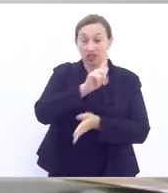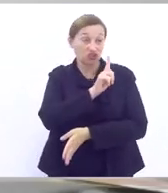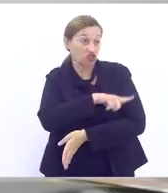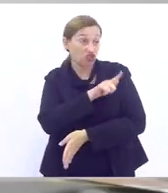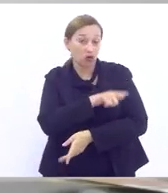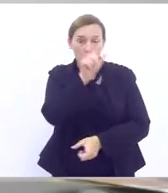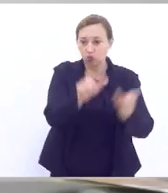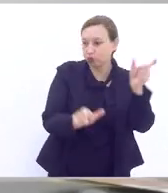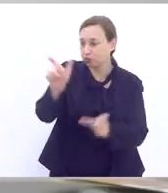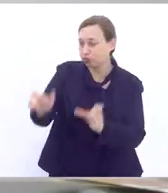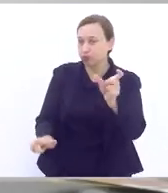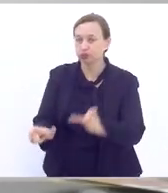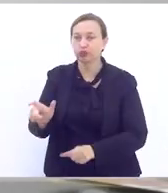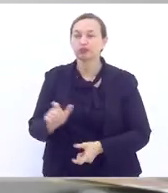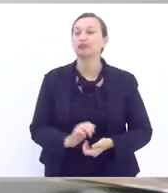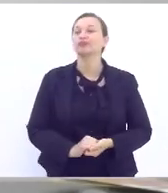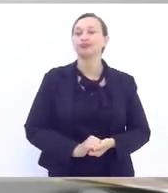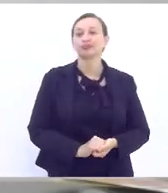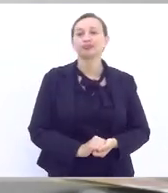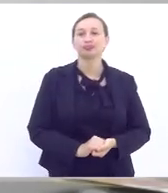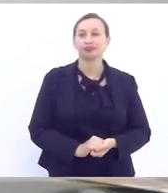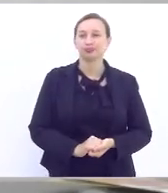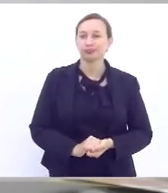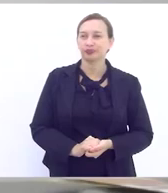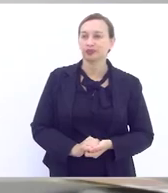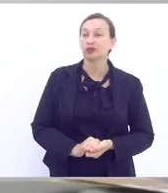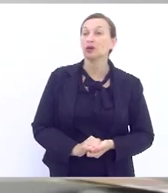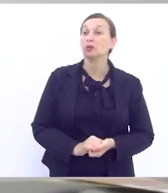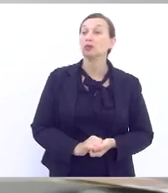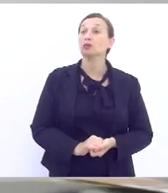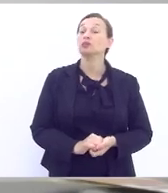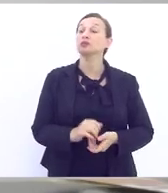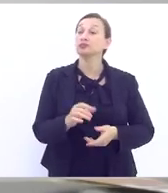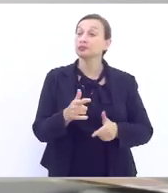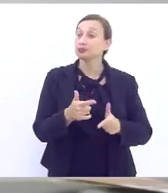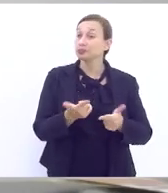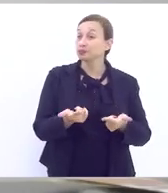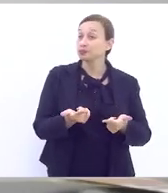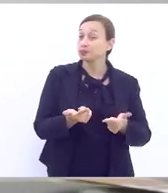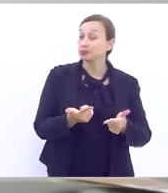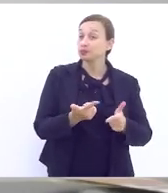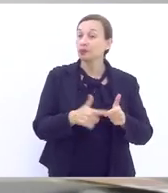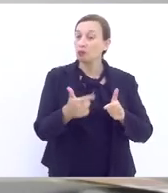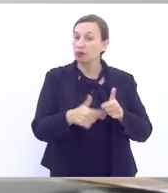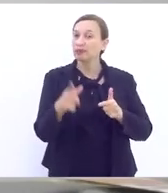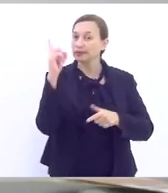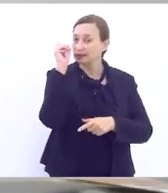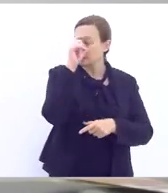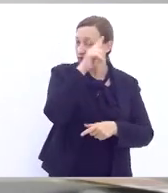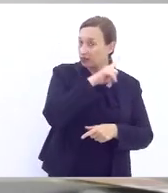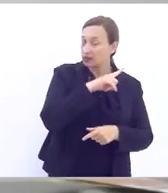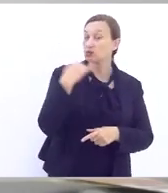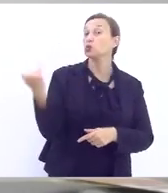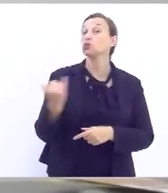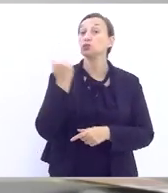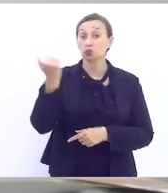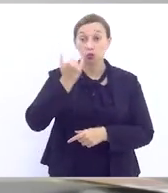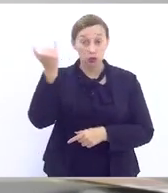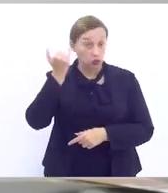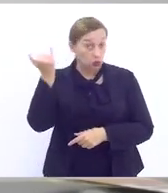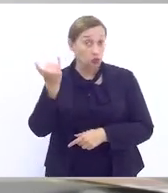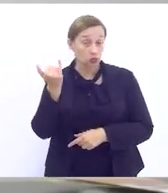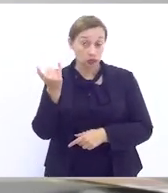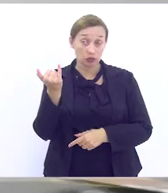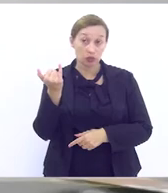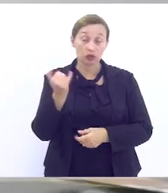pessoas que esse é um problema iminente difícil e importante para